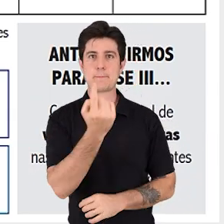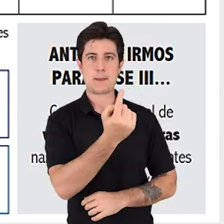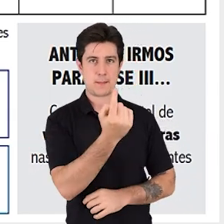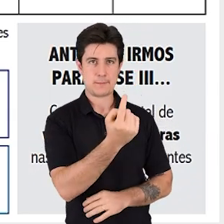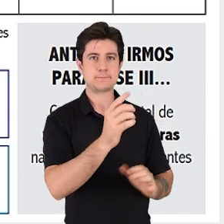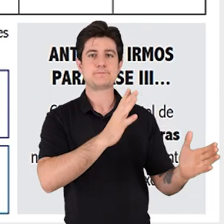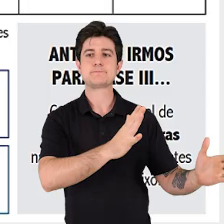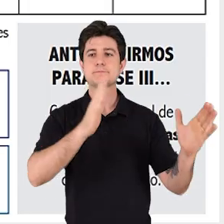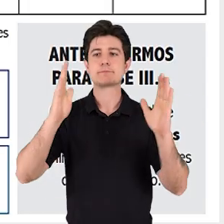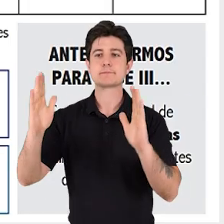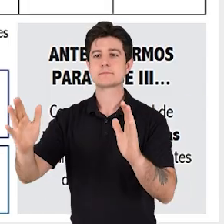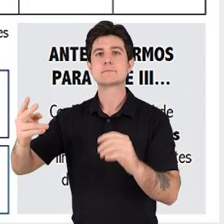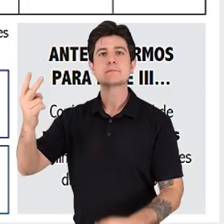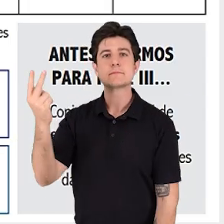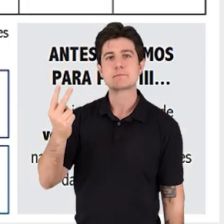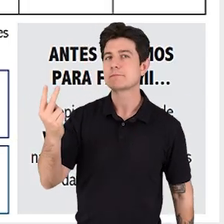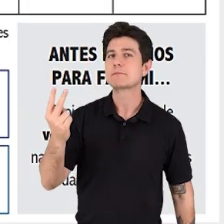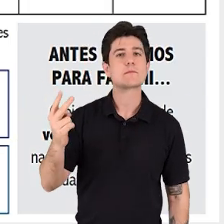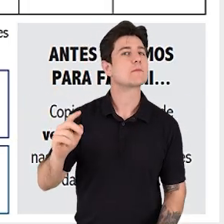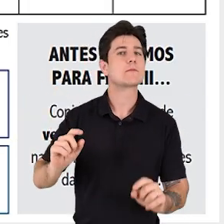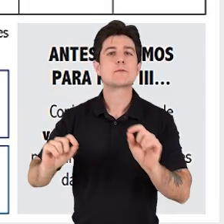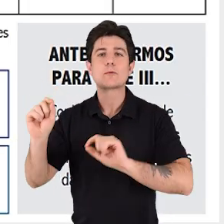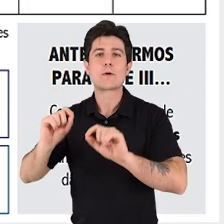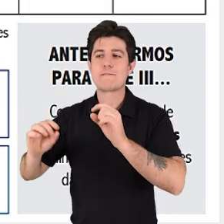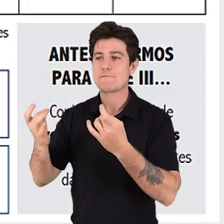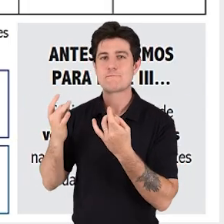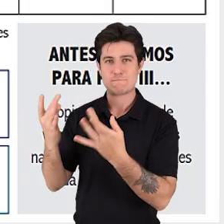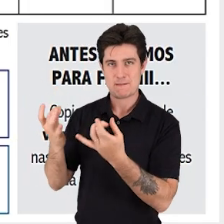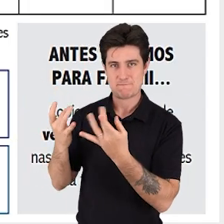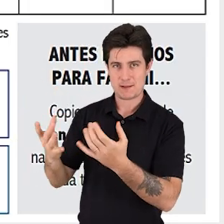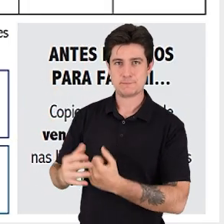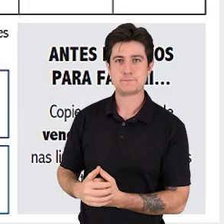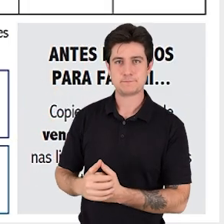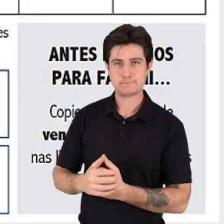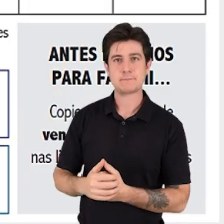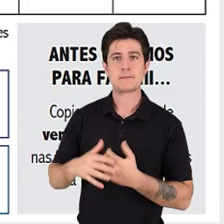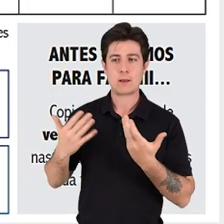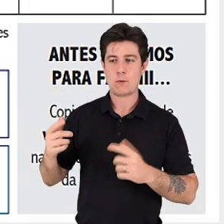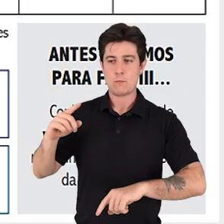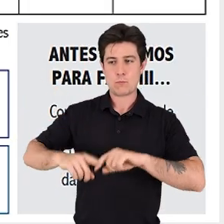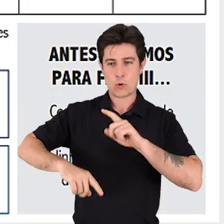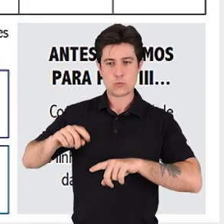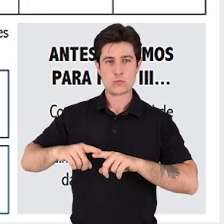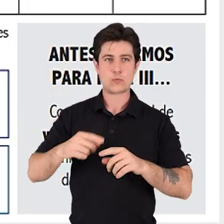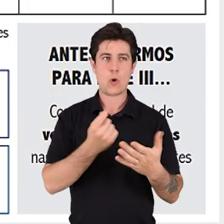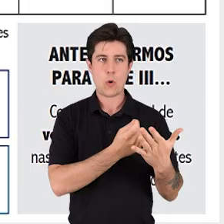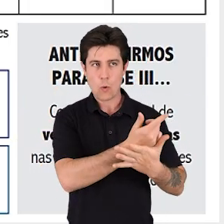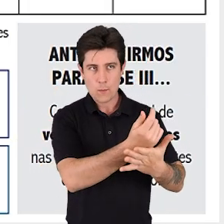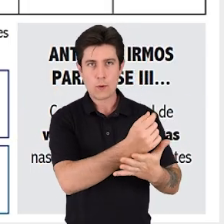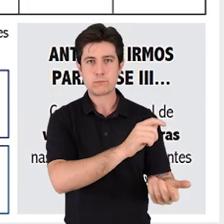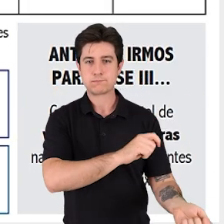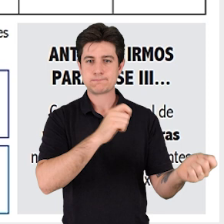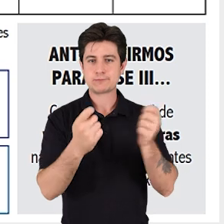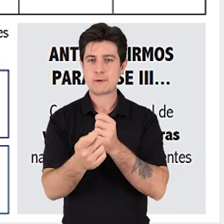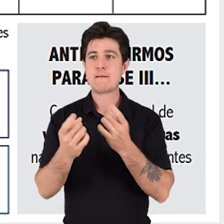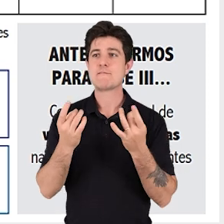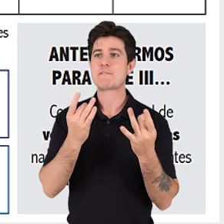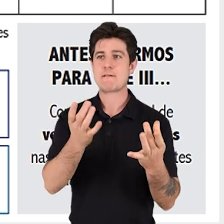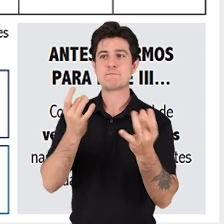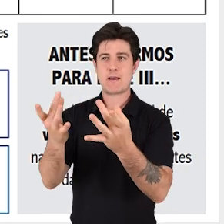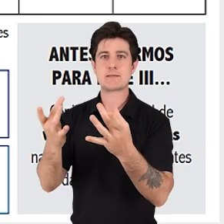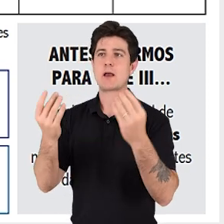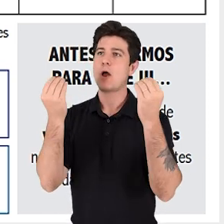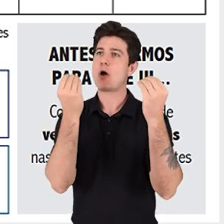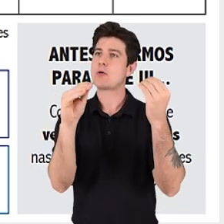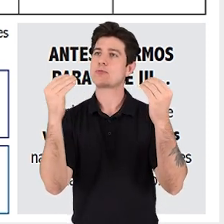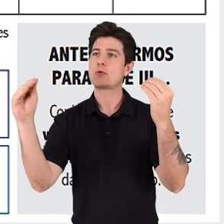Finalizada a fase 1, de compras, vamos para a fase 2, de vendas. As quantias recebidas nas vendas dos produtos serão anotadas na